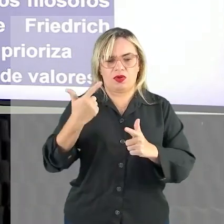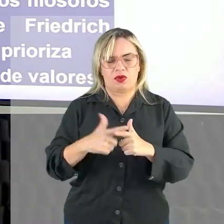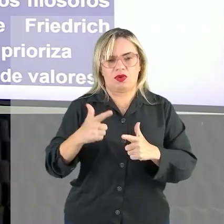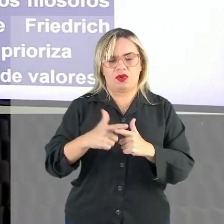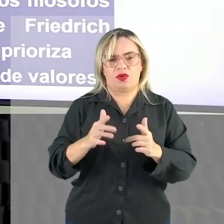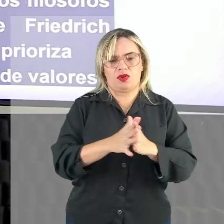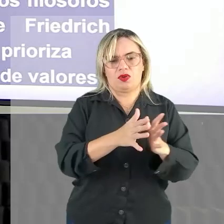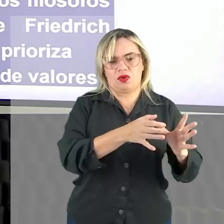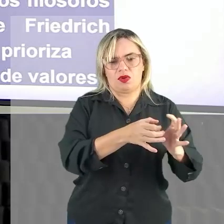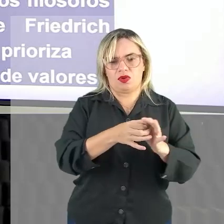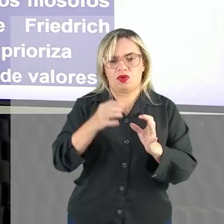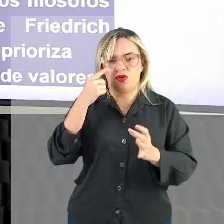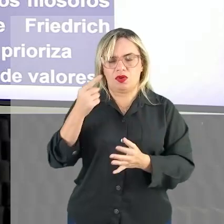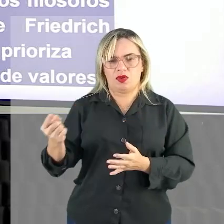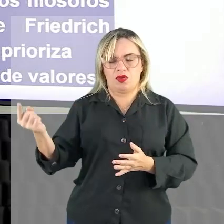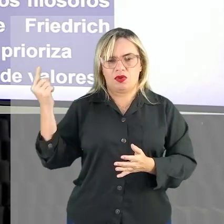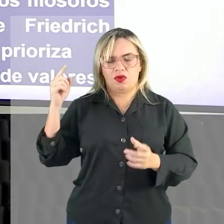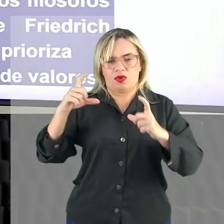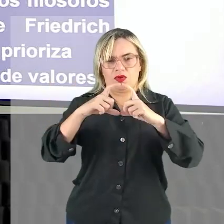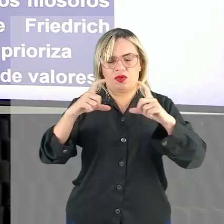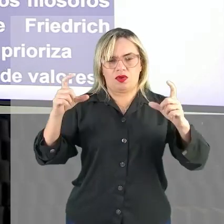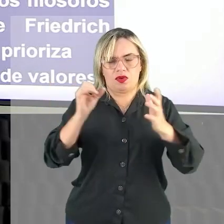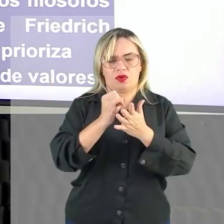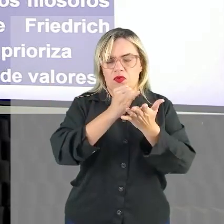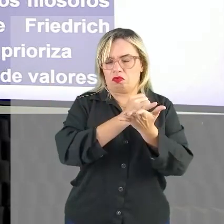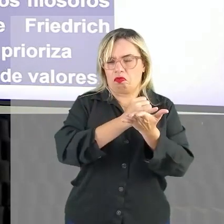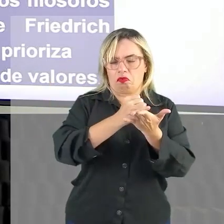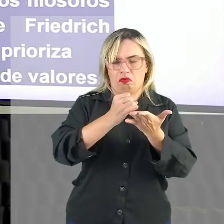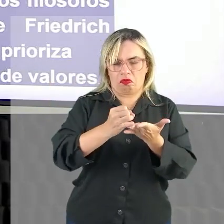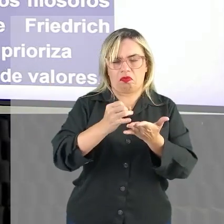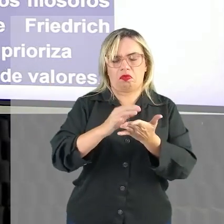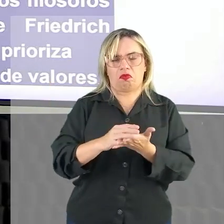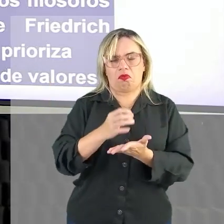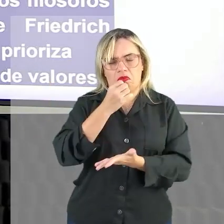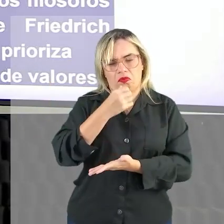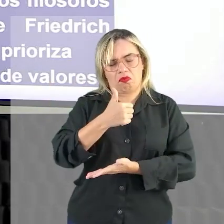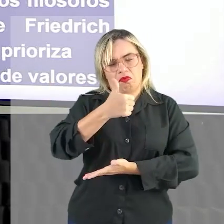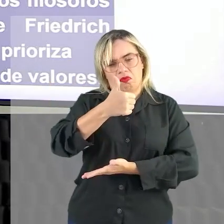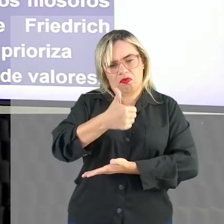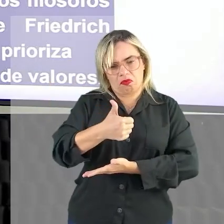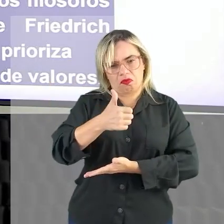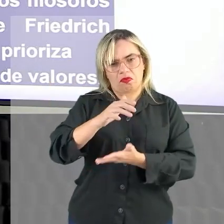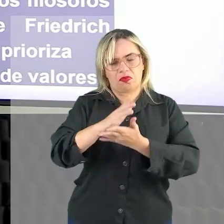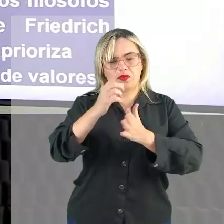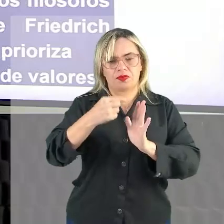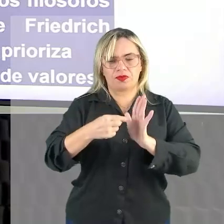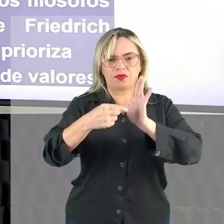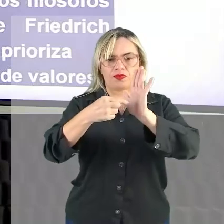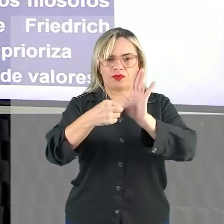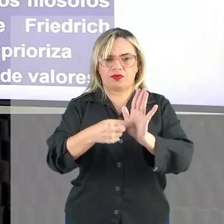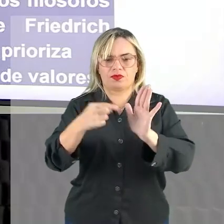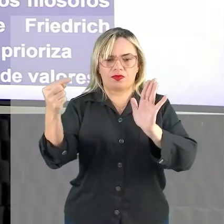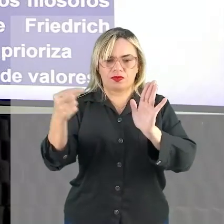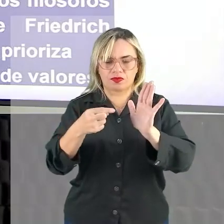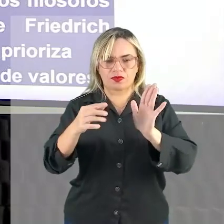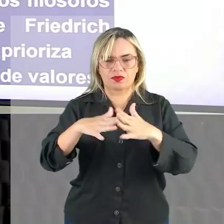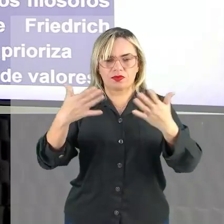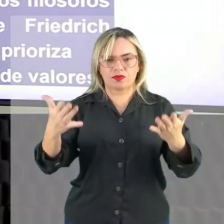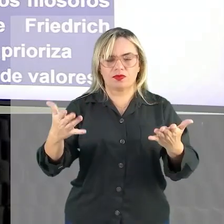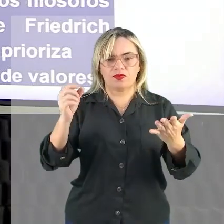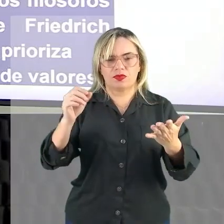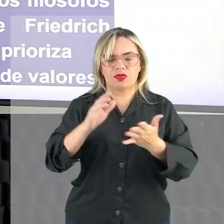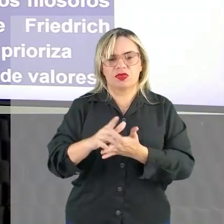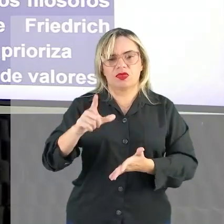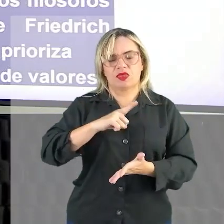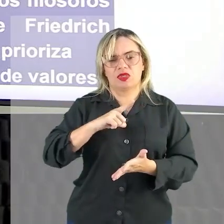realidade. Frase inicial, toda bem feita, estão vendo? Toda apresentando aquilo que eu vou conter, porque